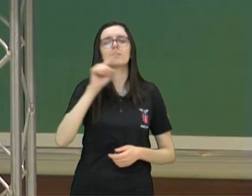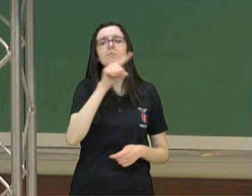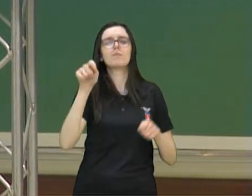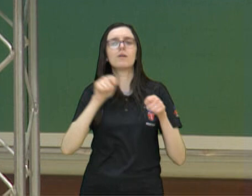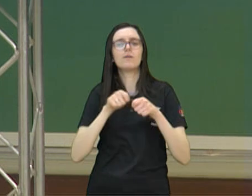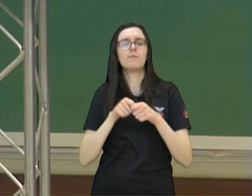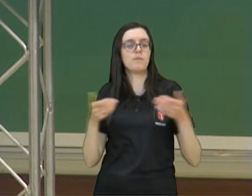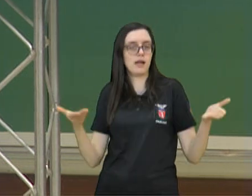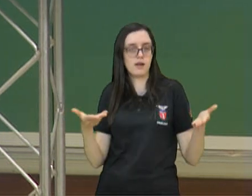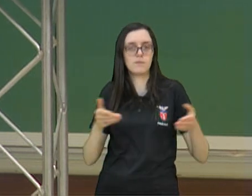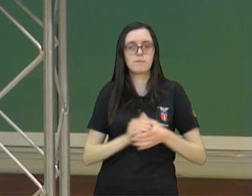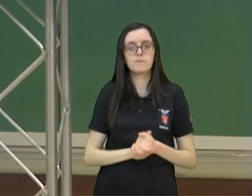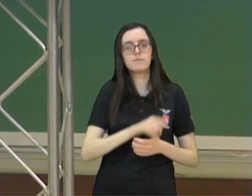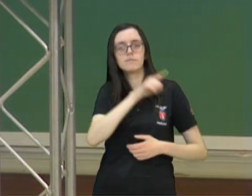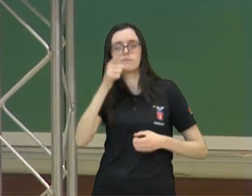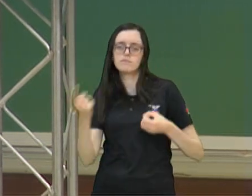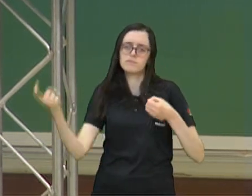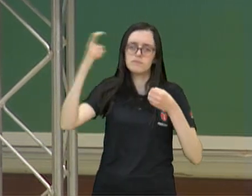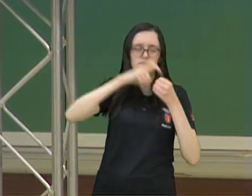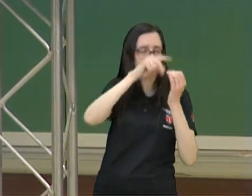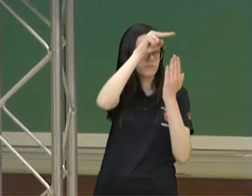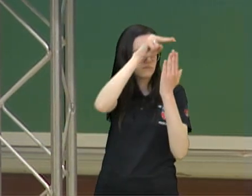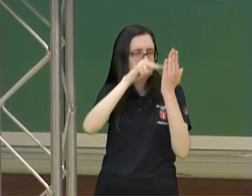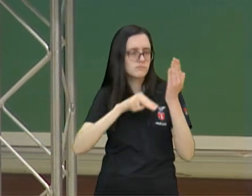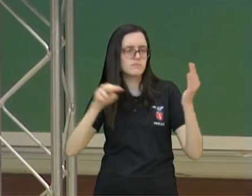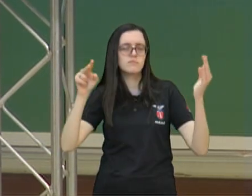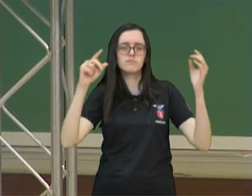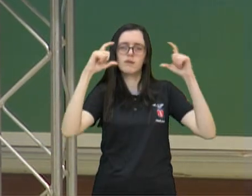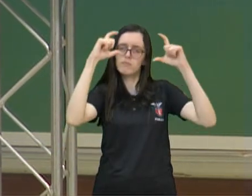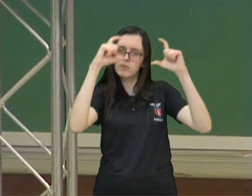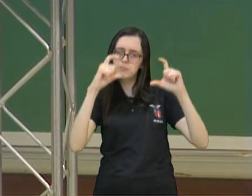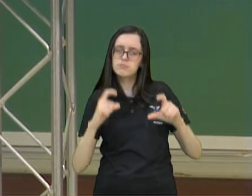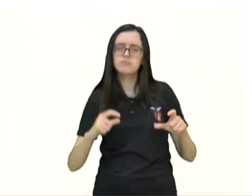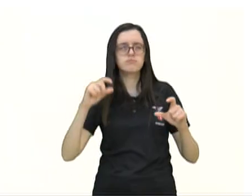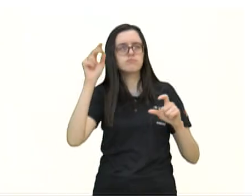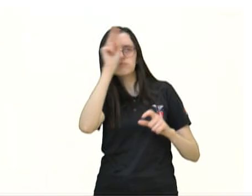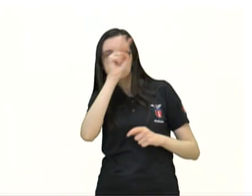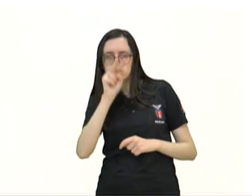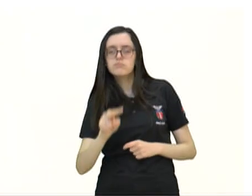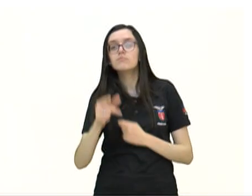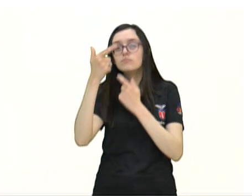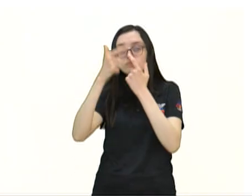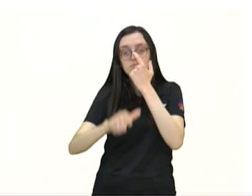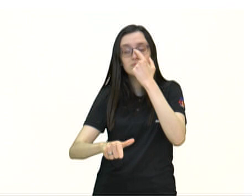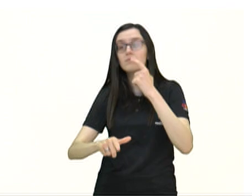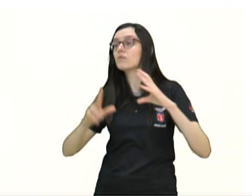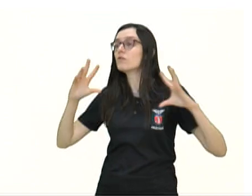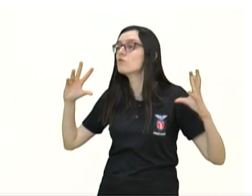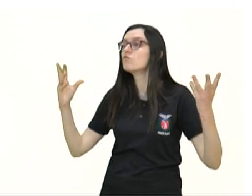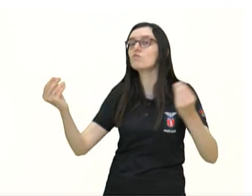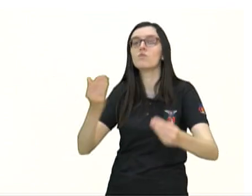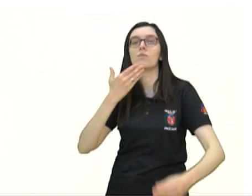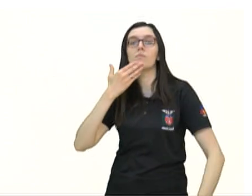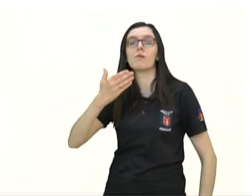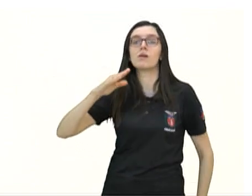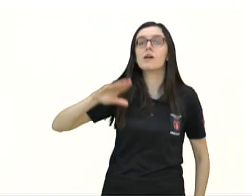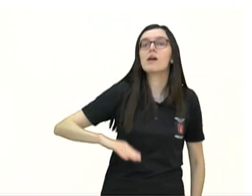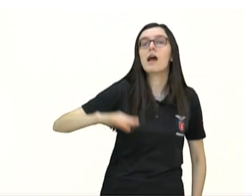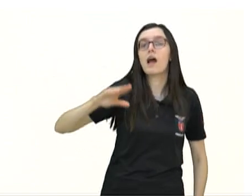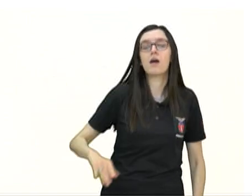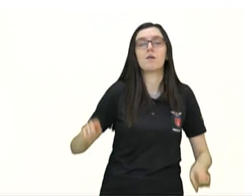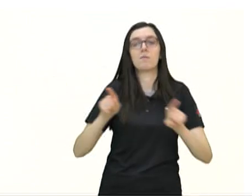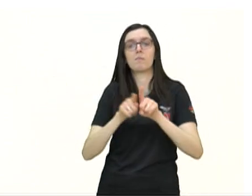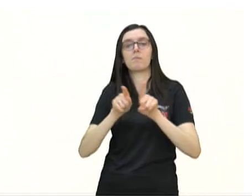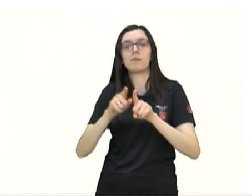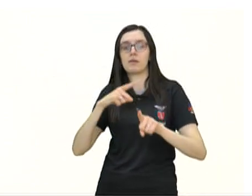fazer agora? Vocês vão reler esses versos, mesmo quando tudo pede um pouco mais de calma. E de acordo com a